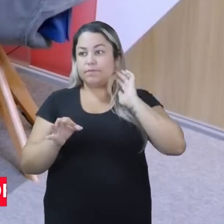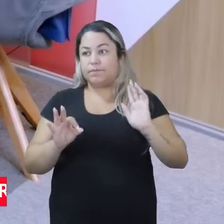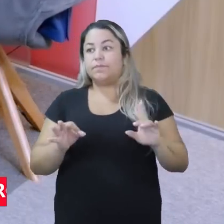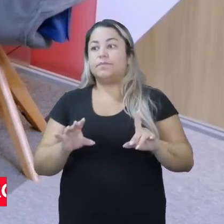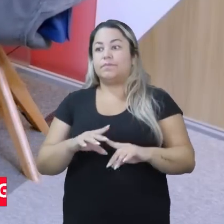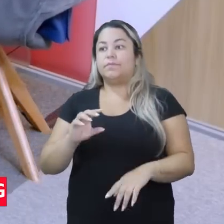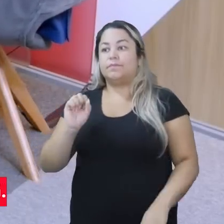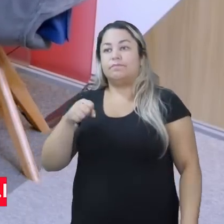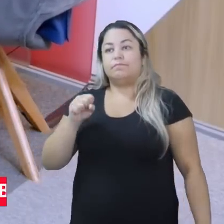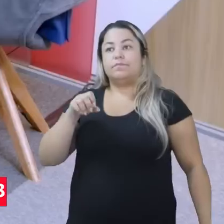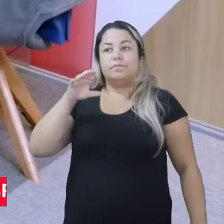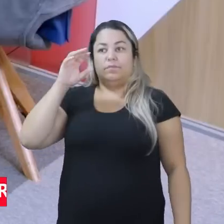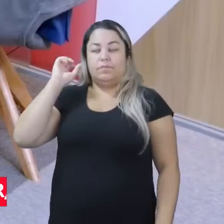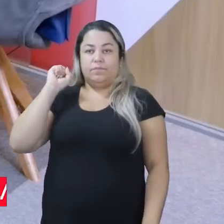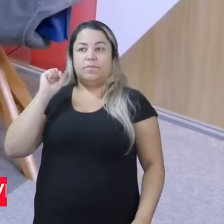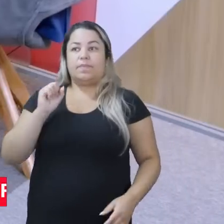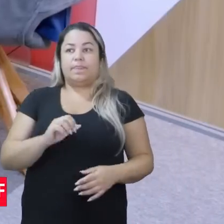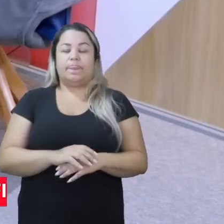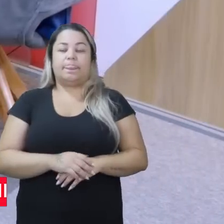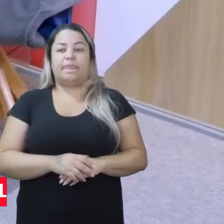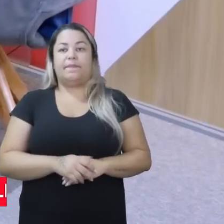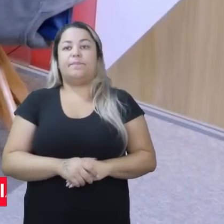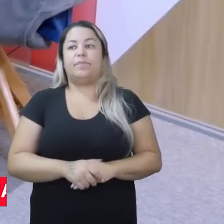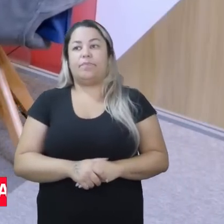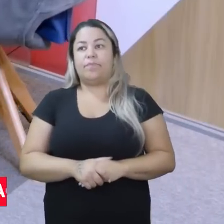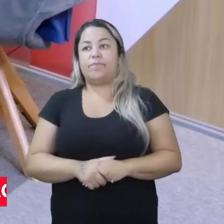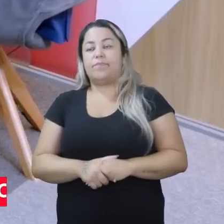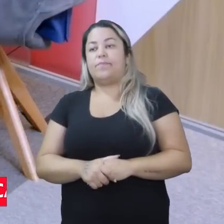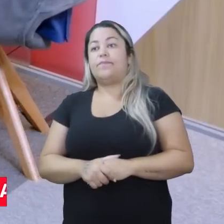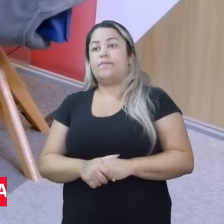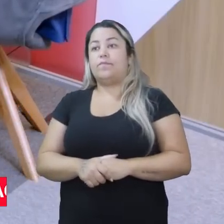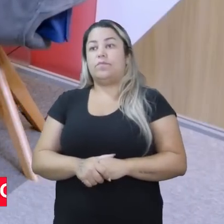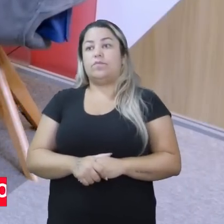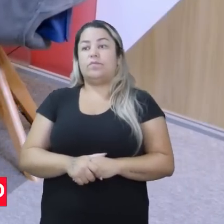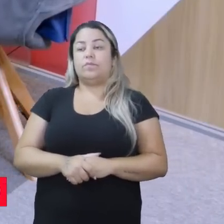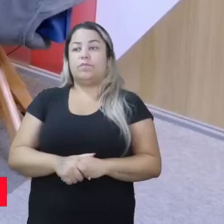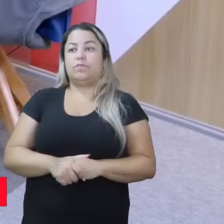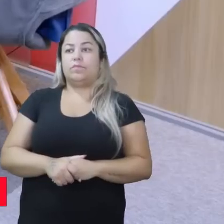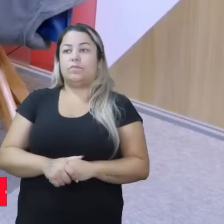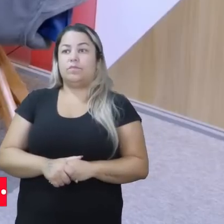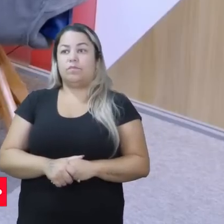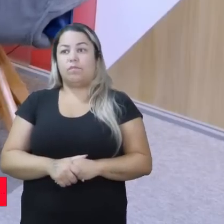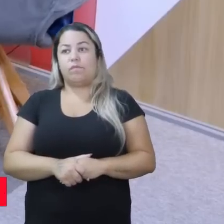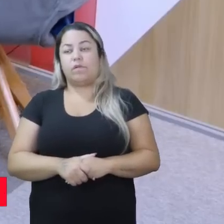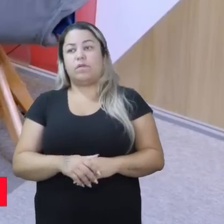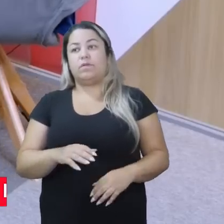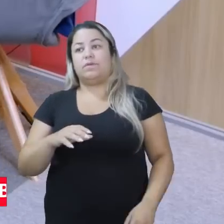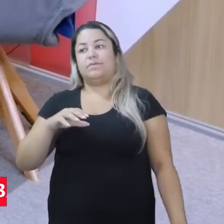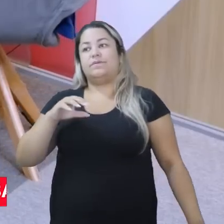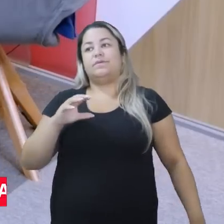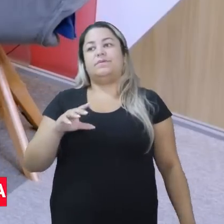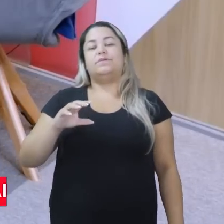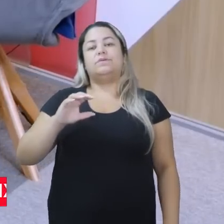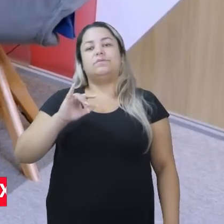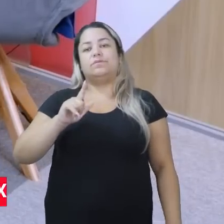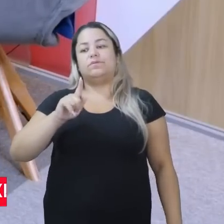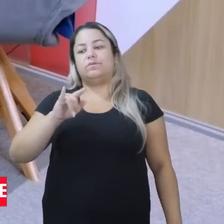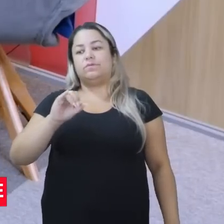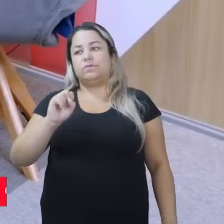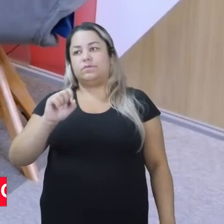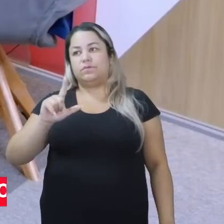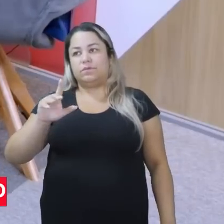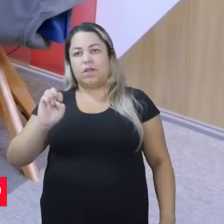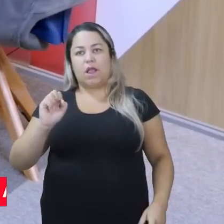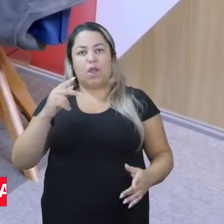eu ouço muito bem. O nome é seja Gisele muito bem-vinda mais uma vez. Citadini. Gisele Citadini, só fazendo aqui